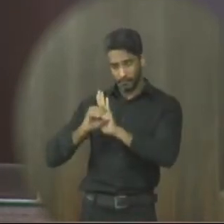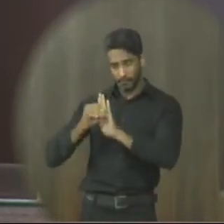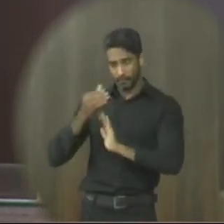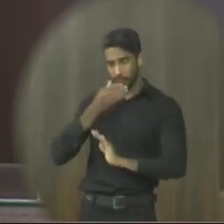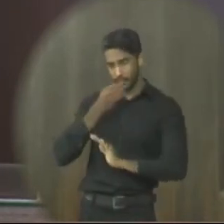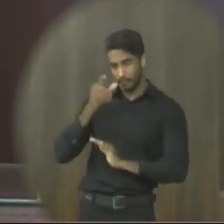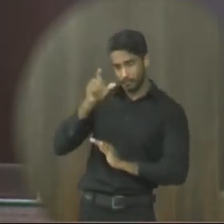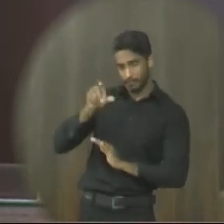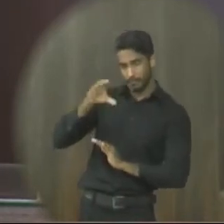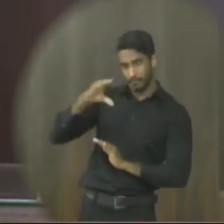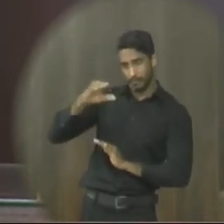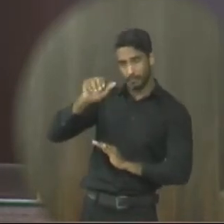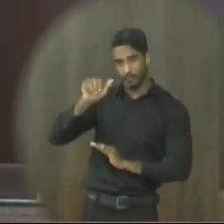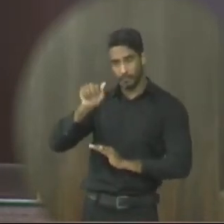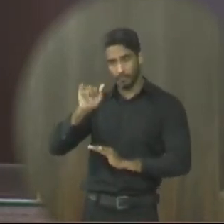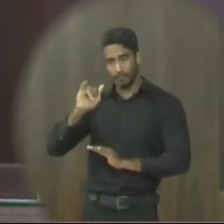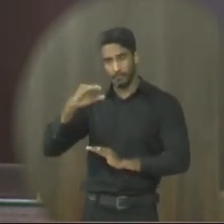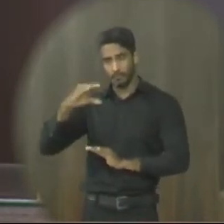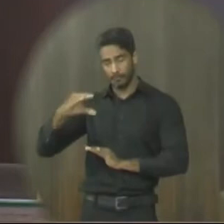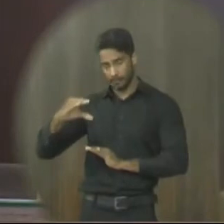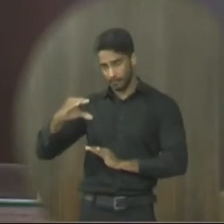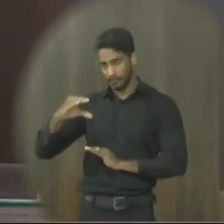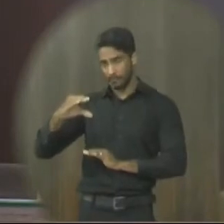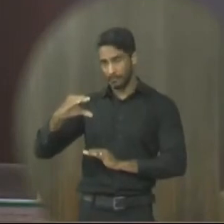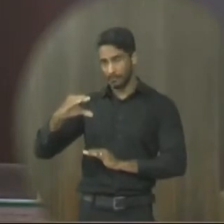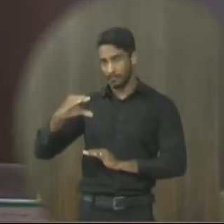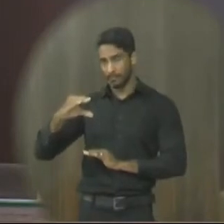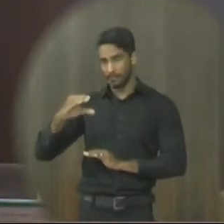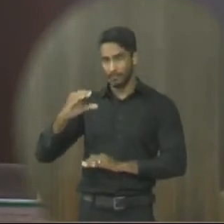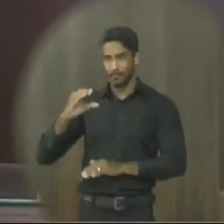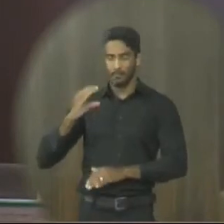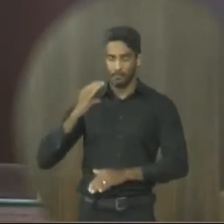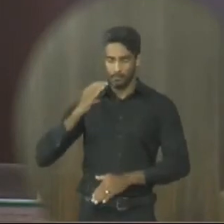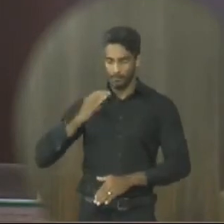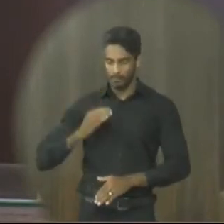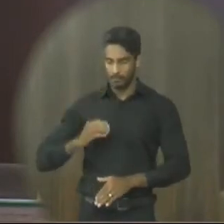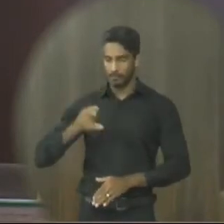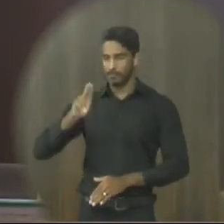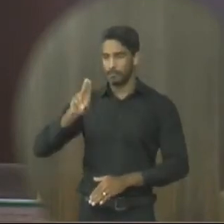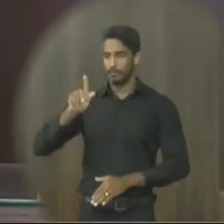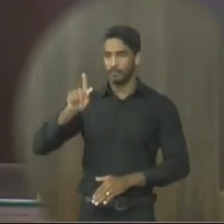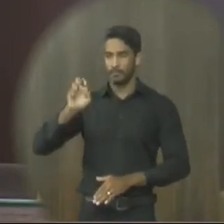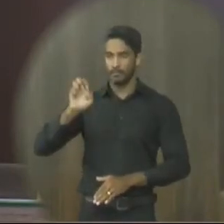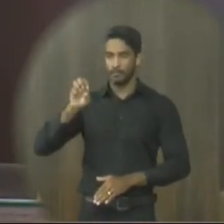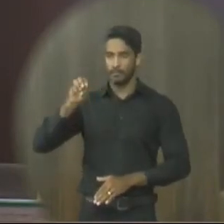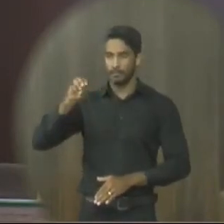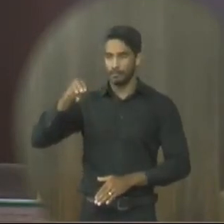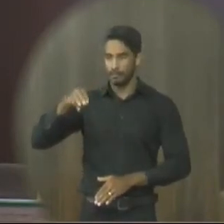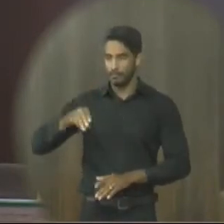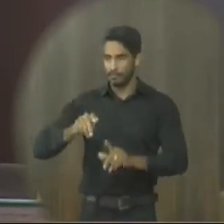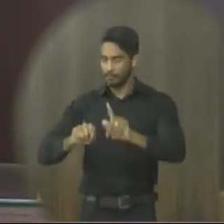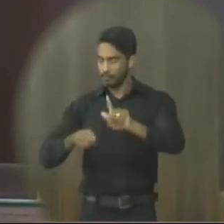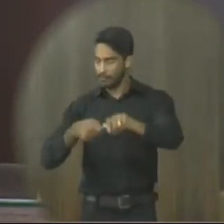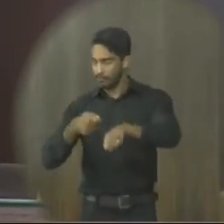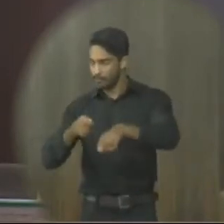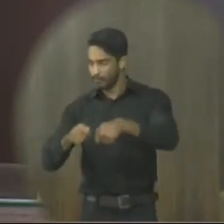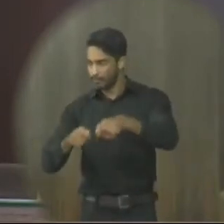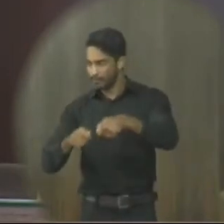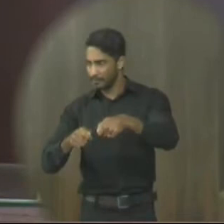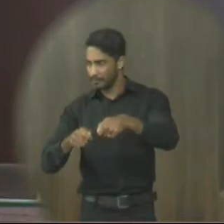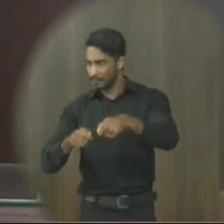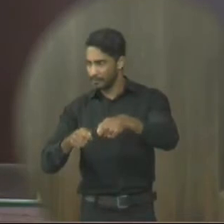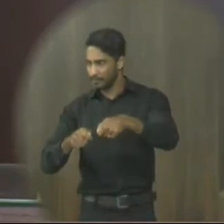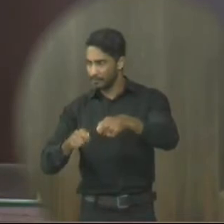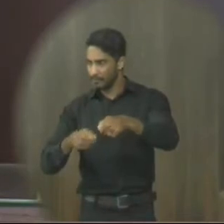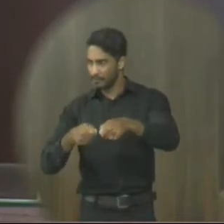senhor Kaique Medeiros, coordenador da UGEM, Unidade de Gestão